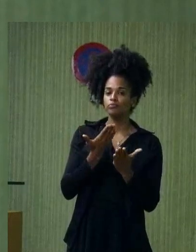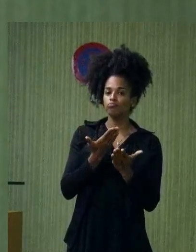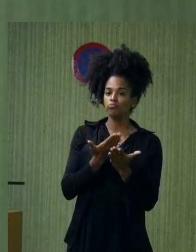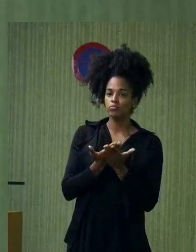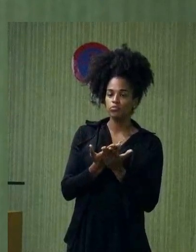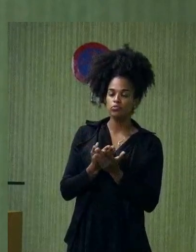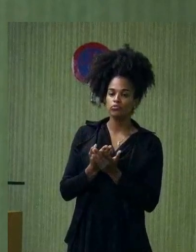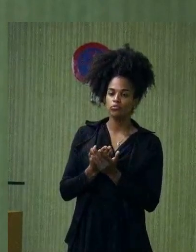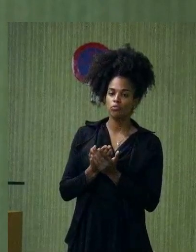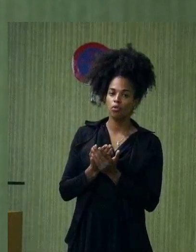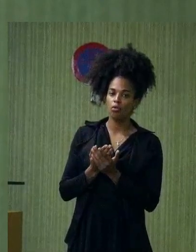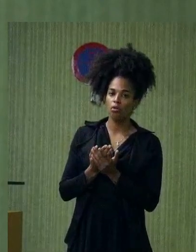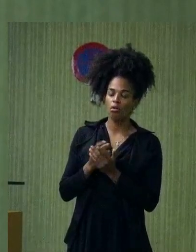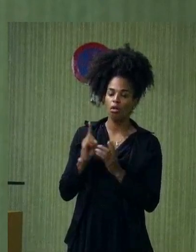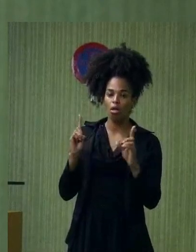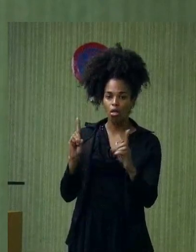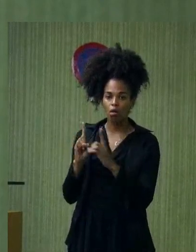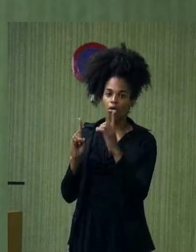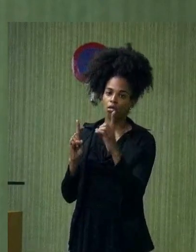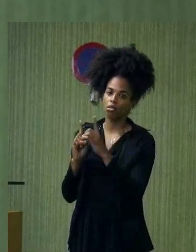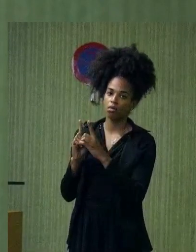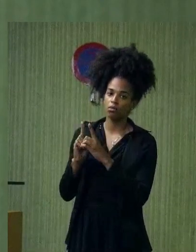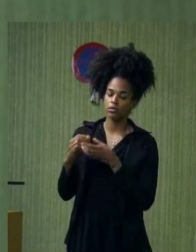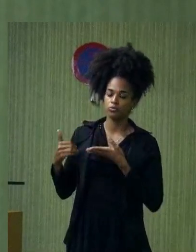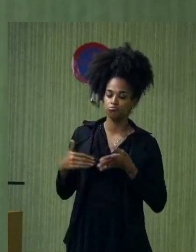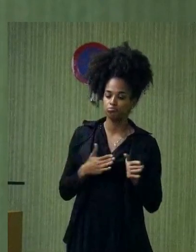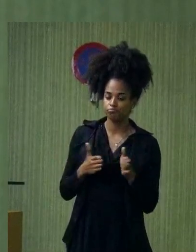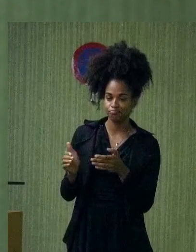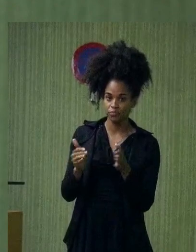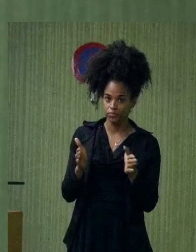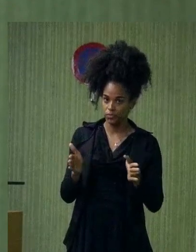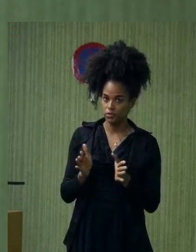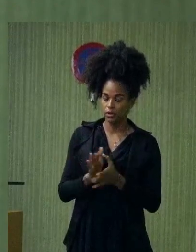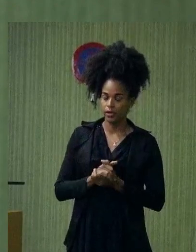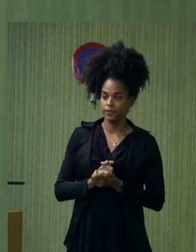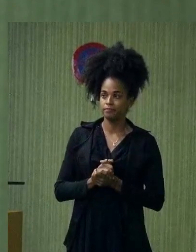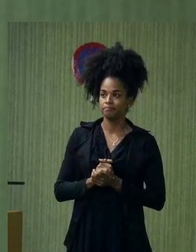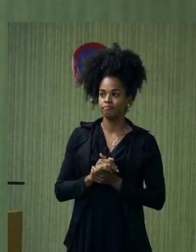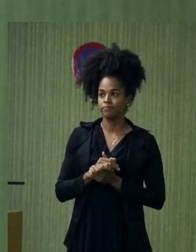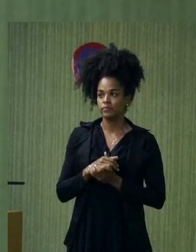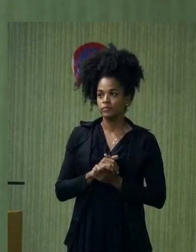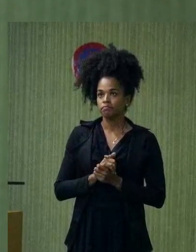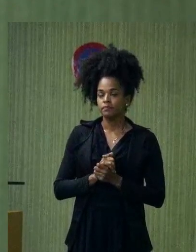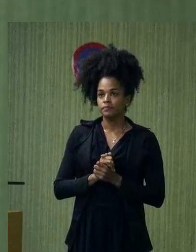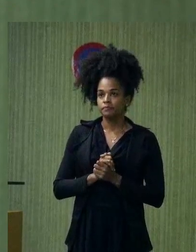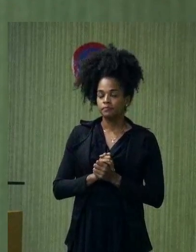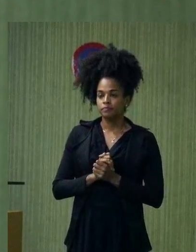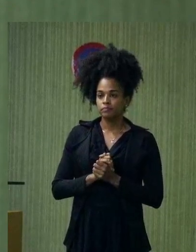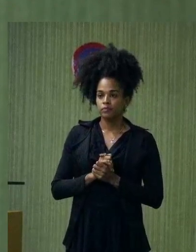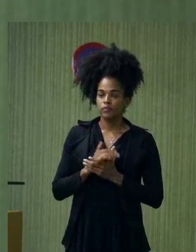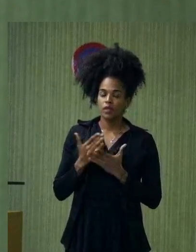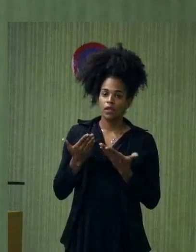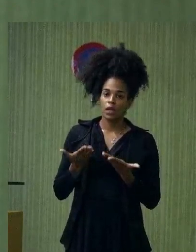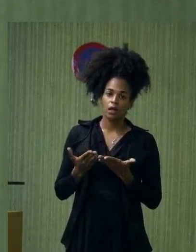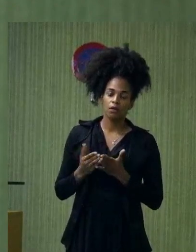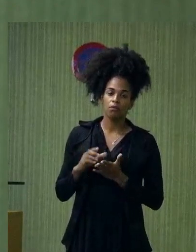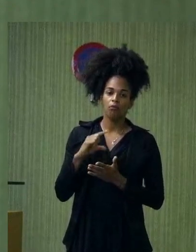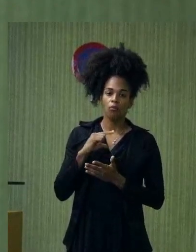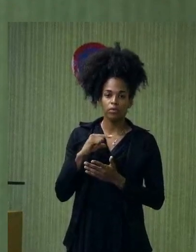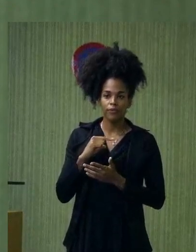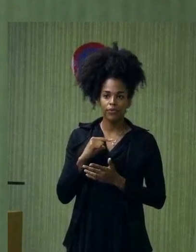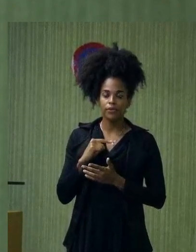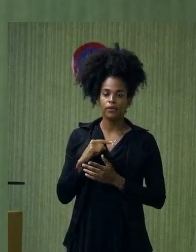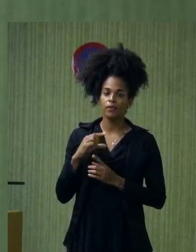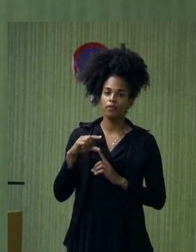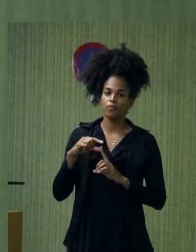tem acesso também por estrada já fui numa que dava por estrada e dava eh Ribeirinha aí quando ela tem essa opção dá